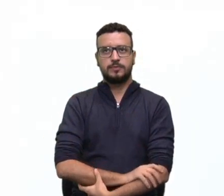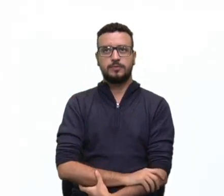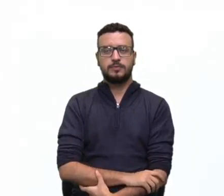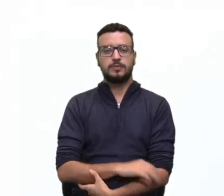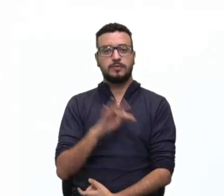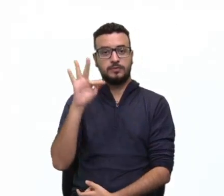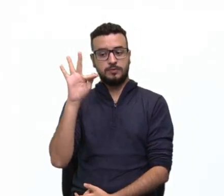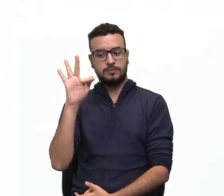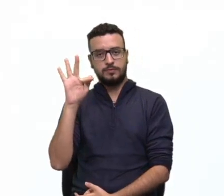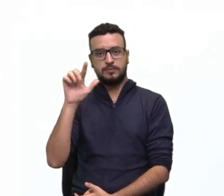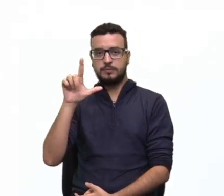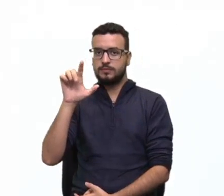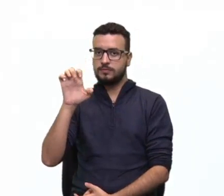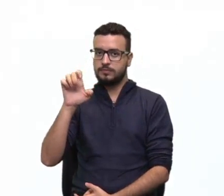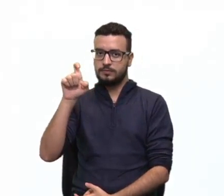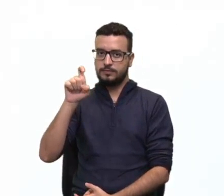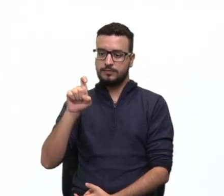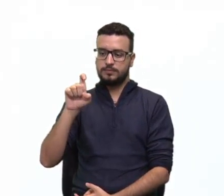Flexão ou